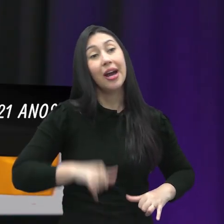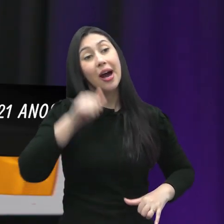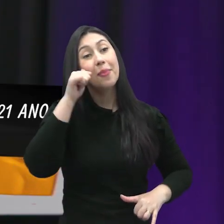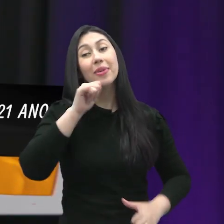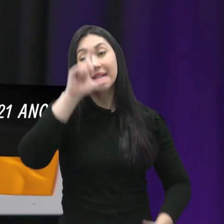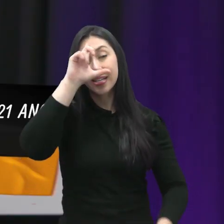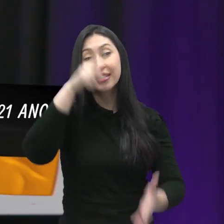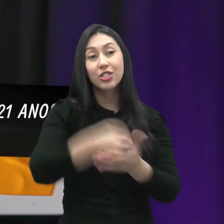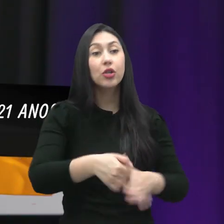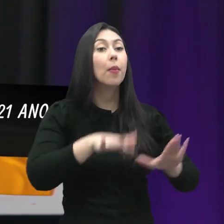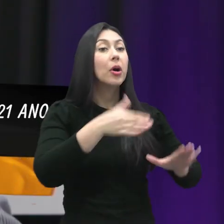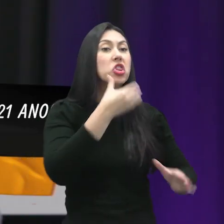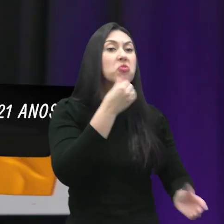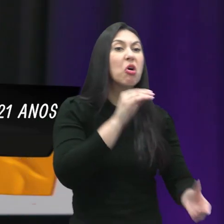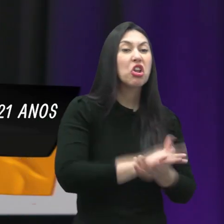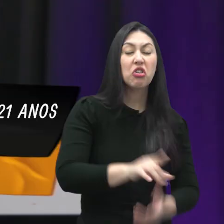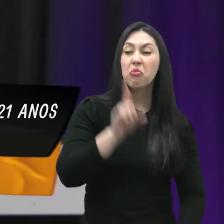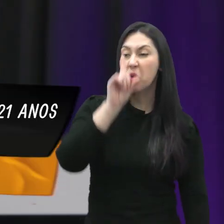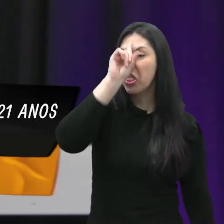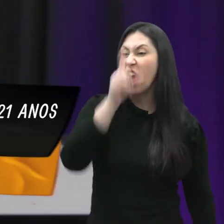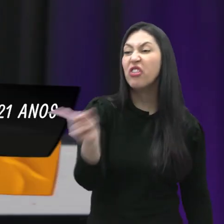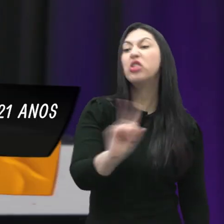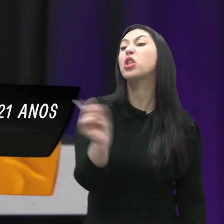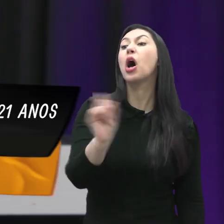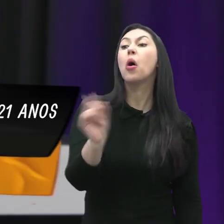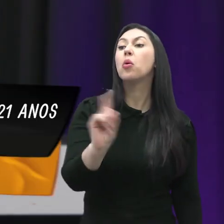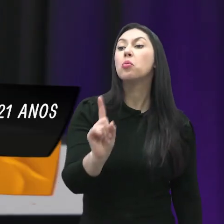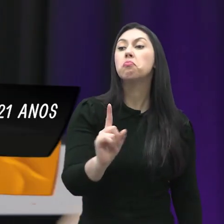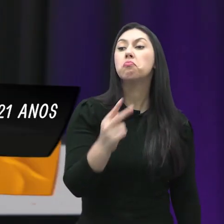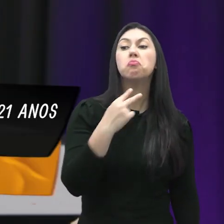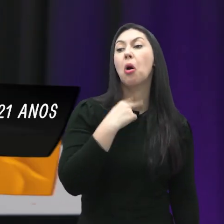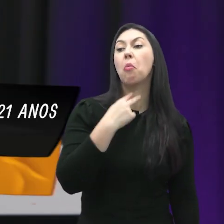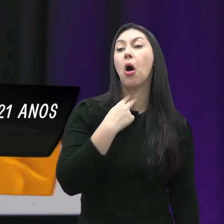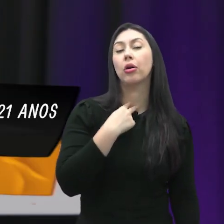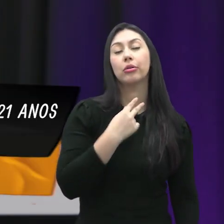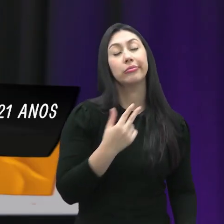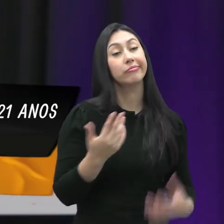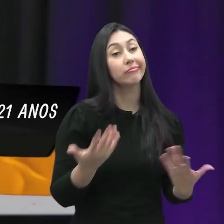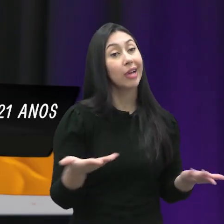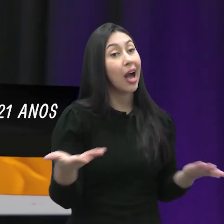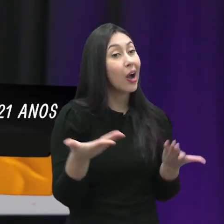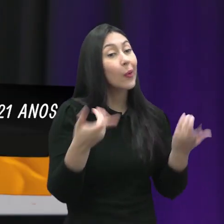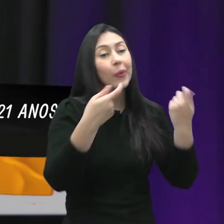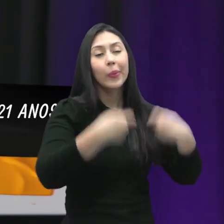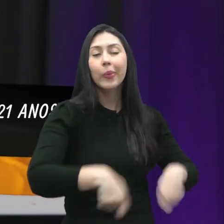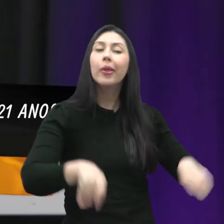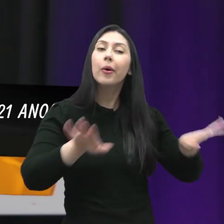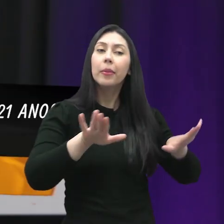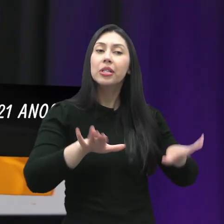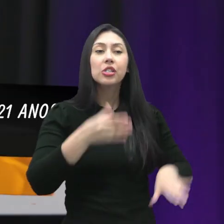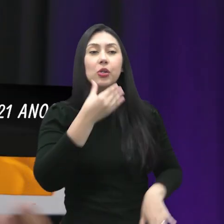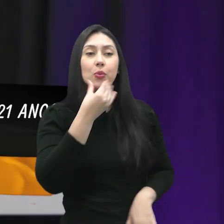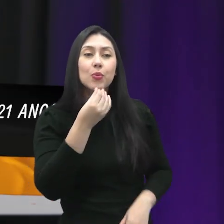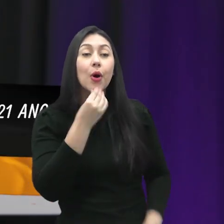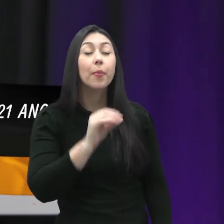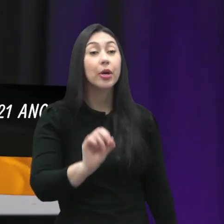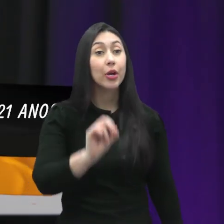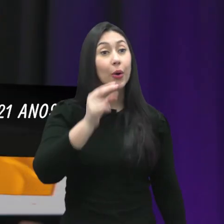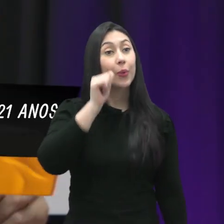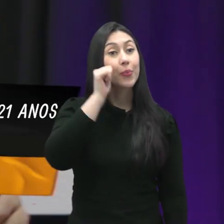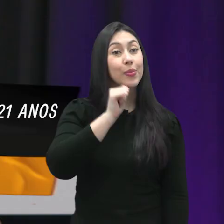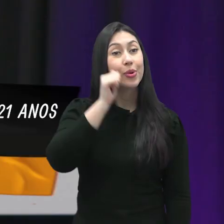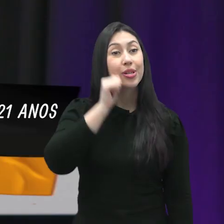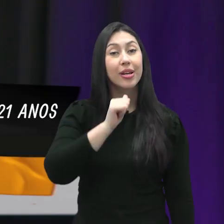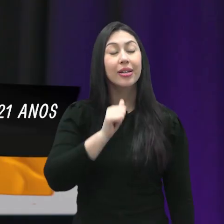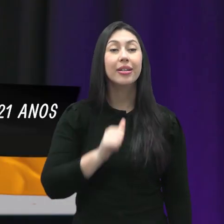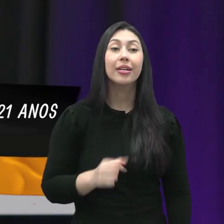o homem falava, não, ela é minha mulher, não vai. E se eu quiser ter um filho? Né, mas não é mais necessário, tanto por parte do homem ou da mulher.